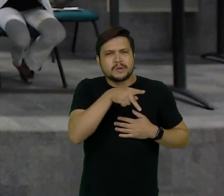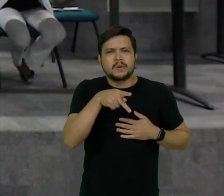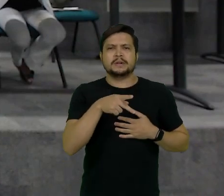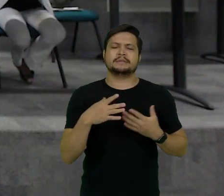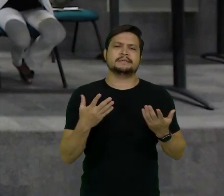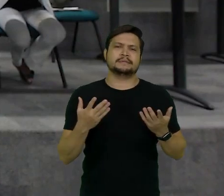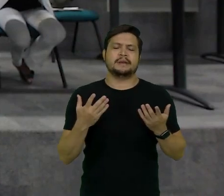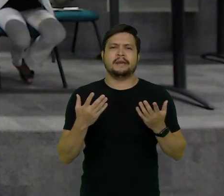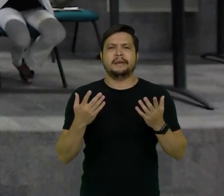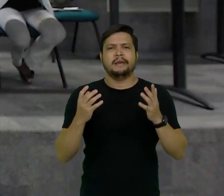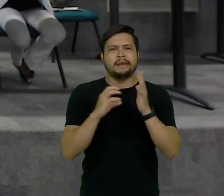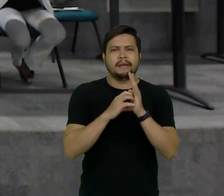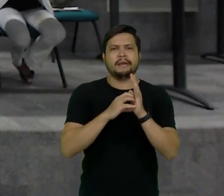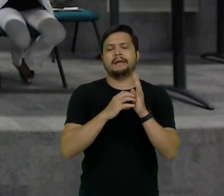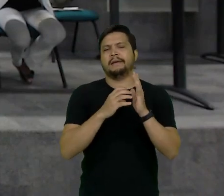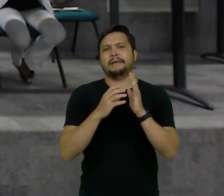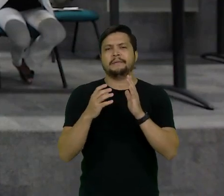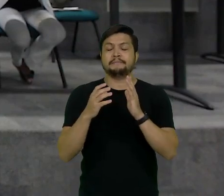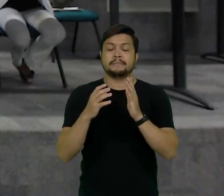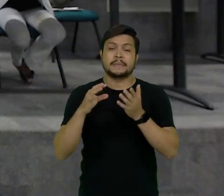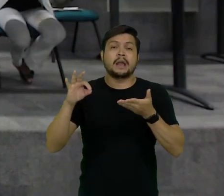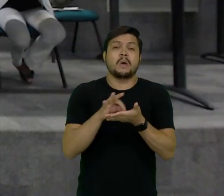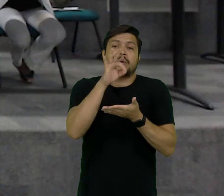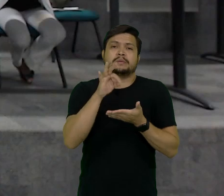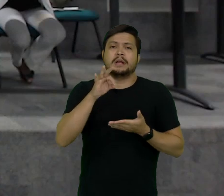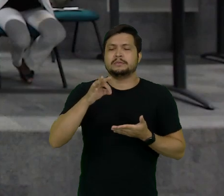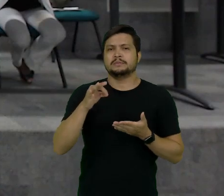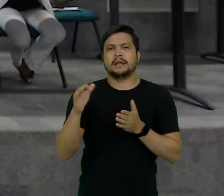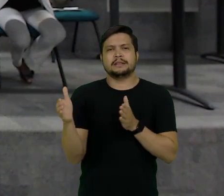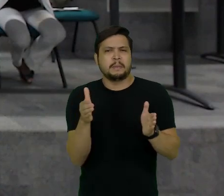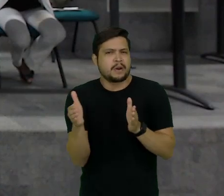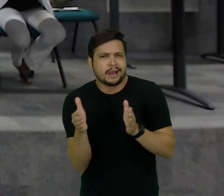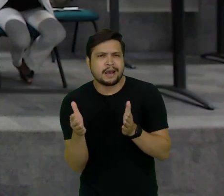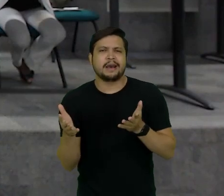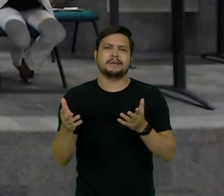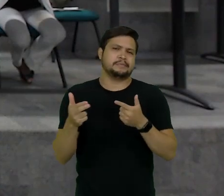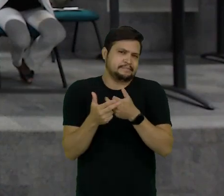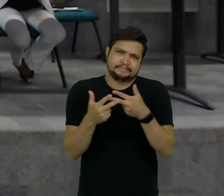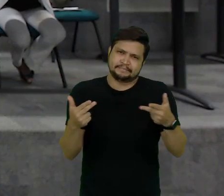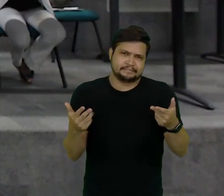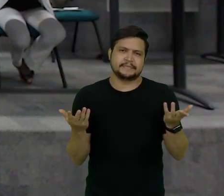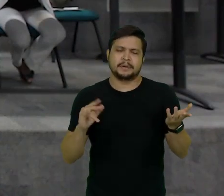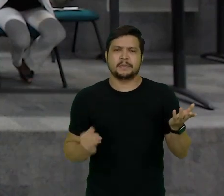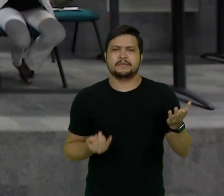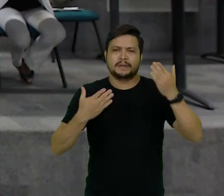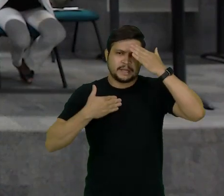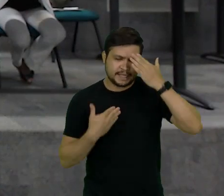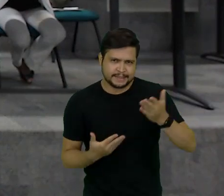desse crescimento. E eu quero representá-los aqui. E vamos aproveitar esse